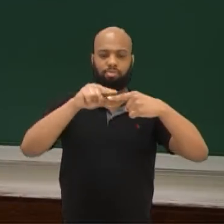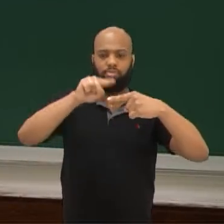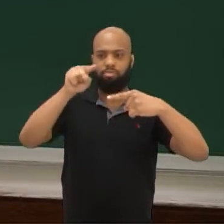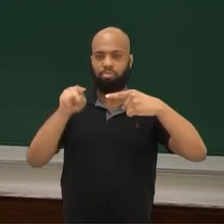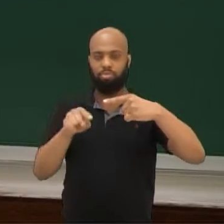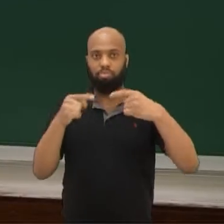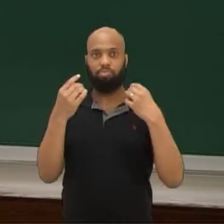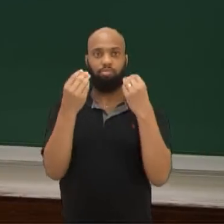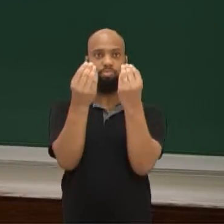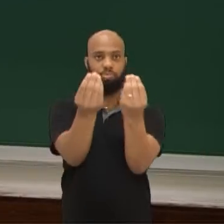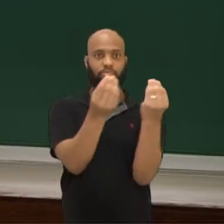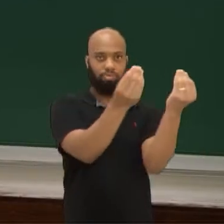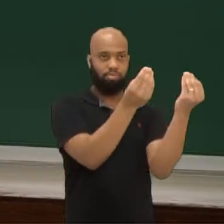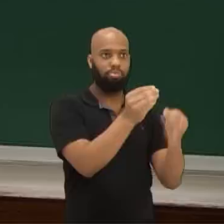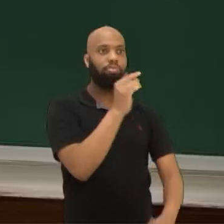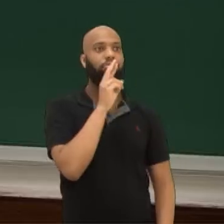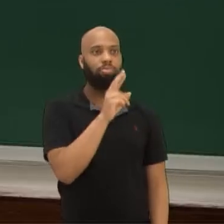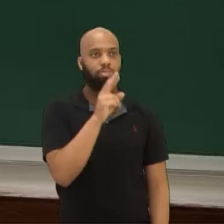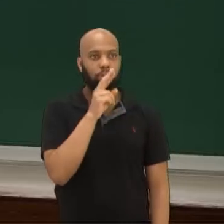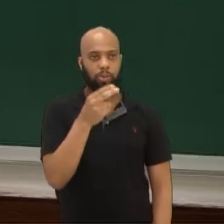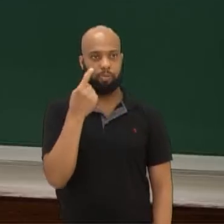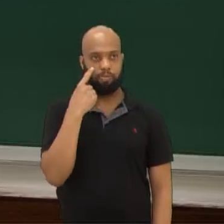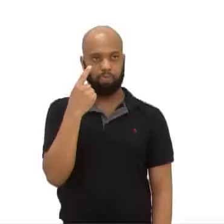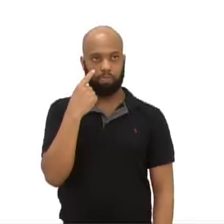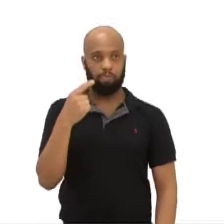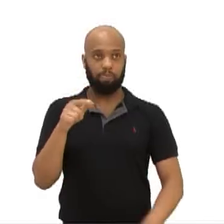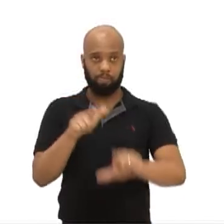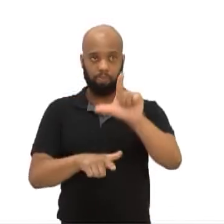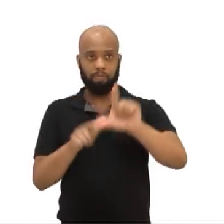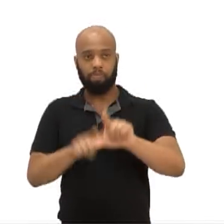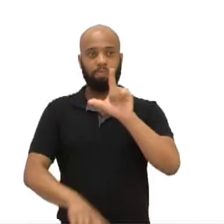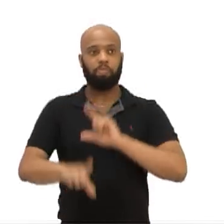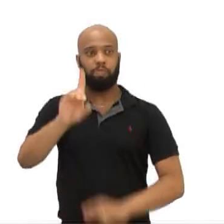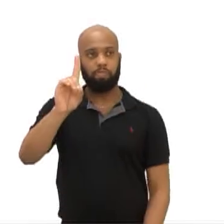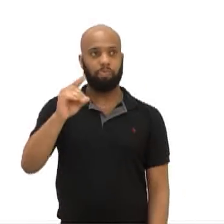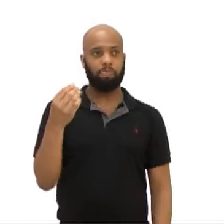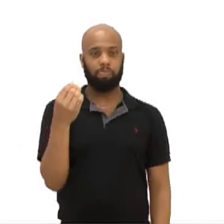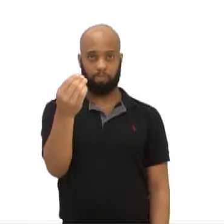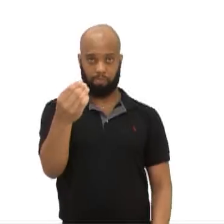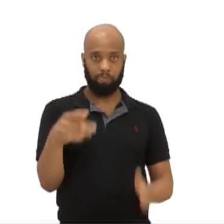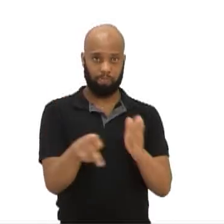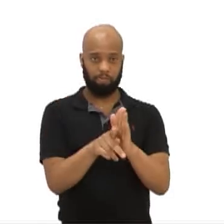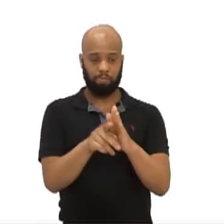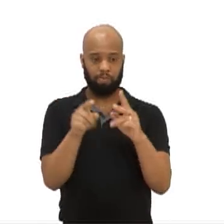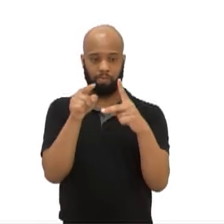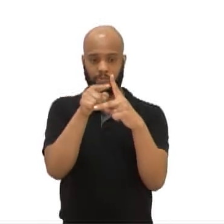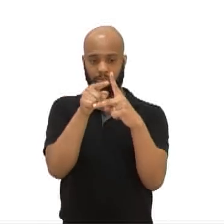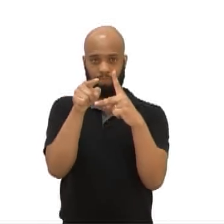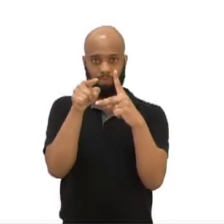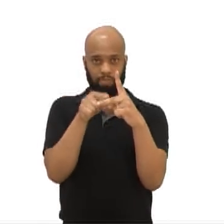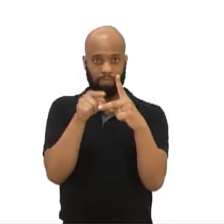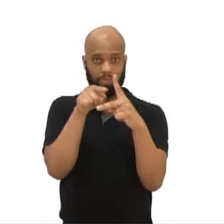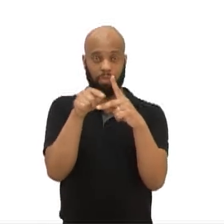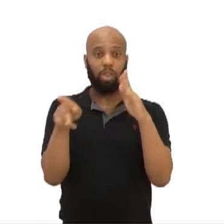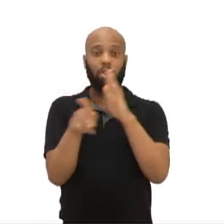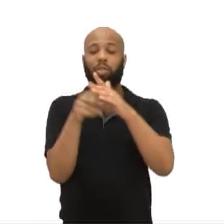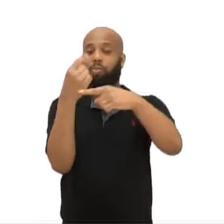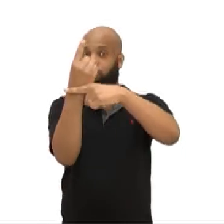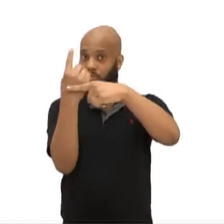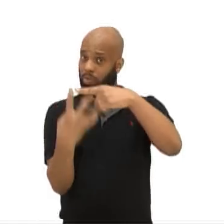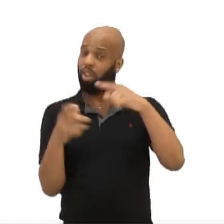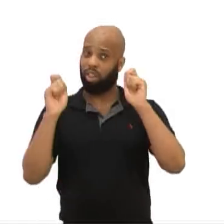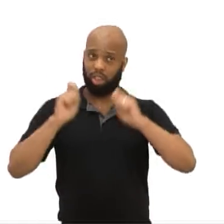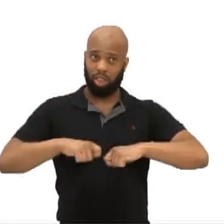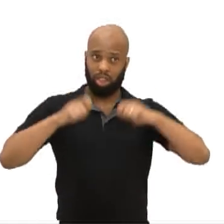Deixa a professora colocar as respostas para vocês. E aqui a letra D. Se eu colocar o medidor de ângulo reto, bem aqui no encontro das